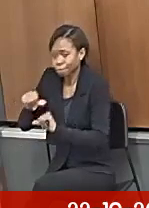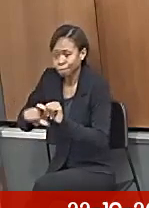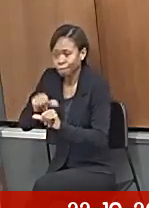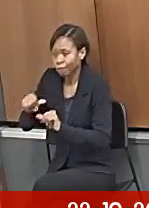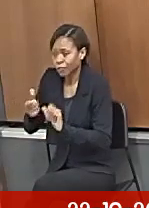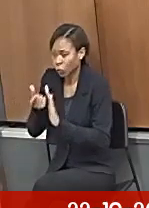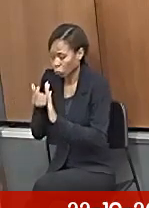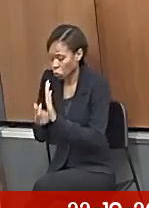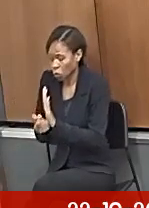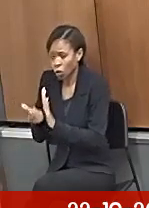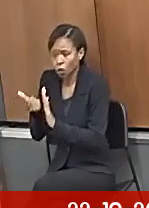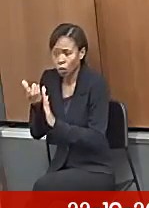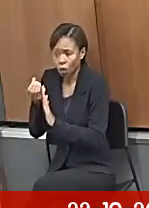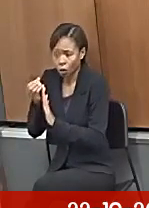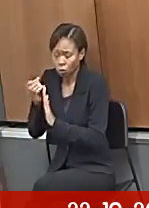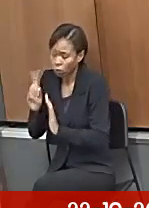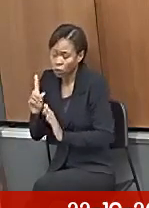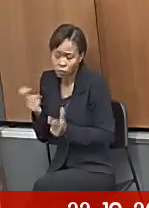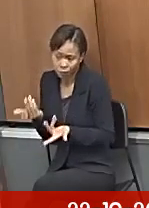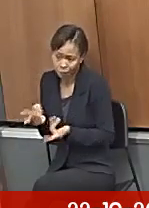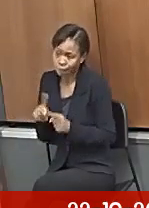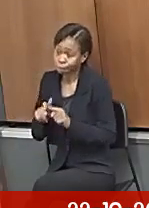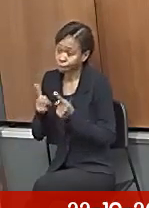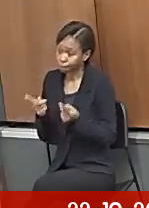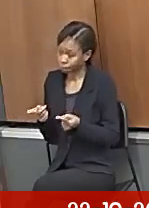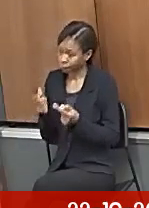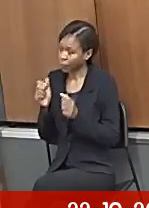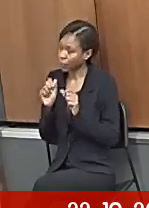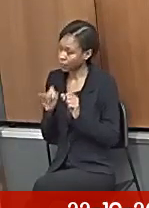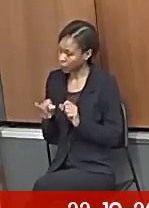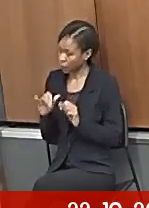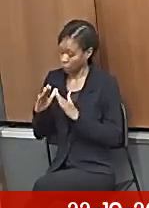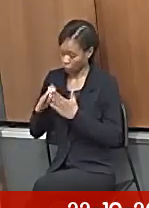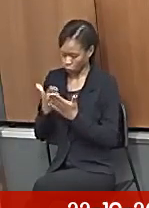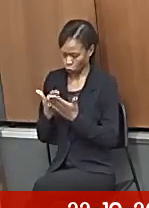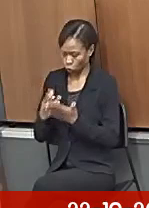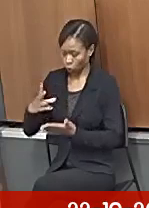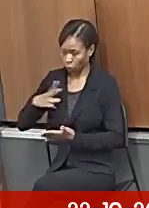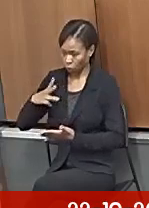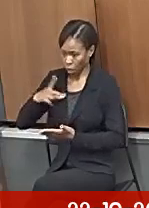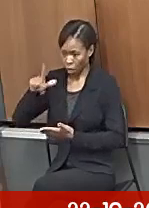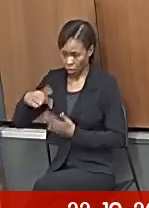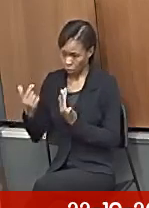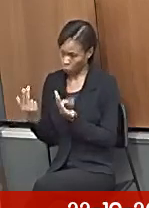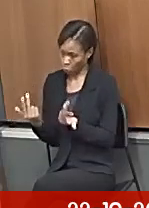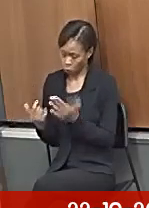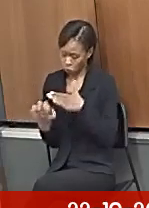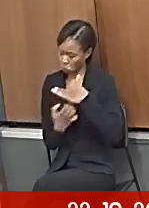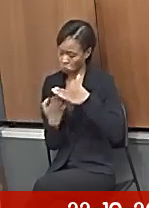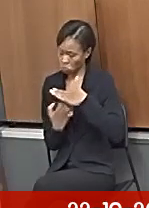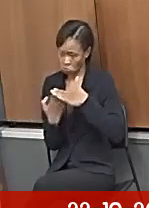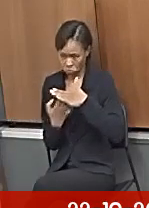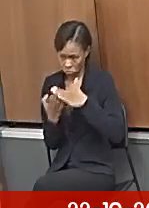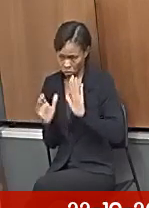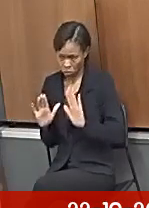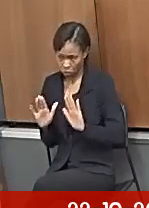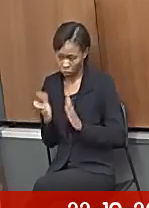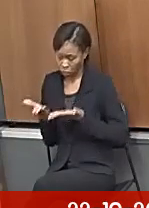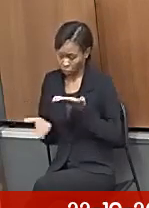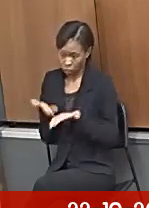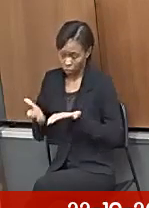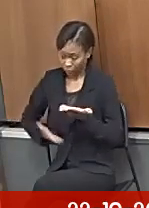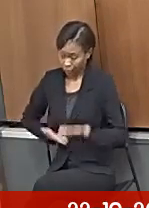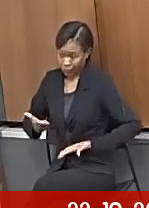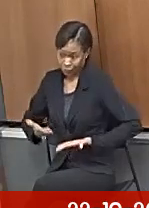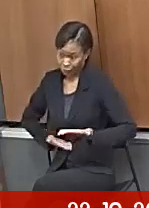seu orçamento. Mas, a partir do princípio que a escola privada é um prestador de serviço como qualquer outro, e o seu produto,